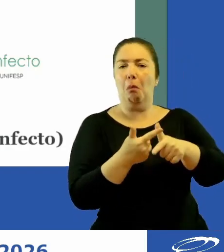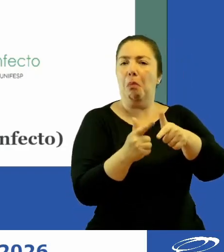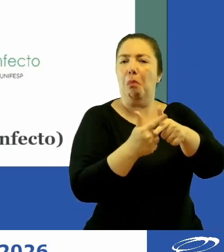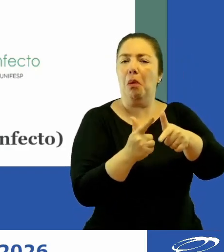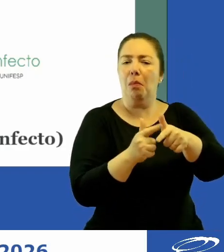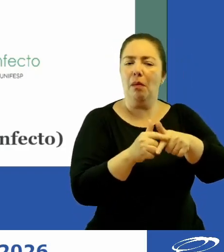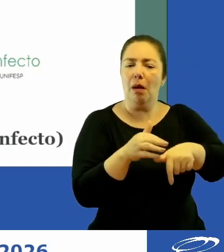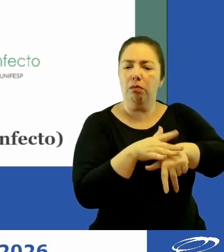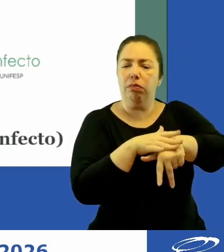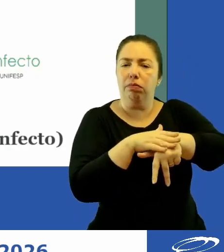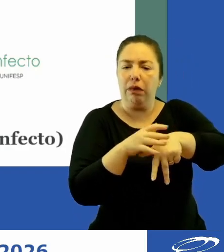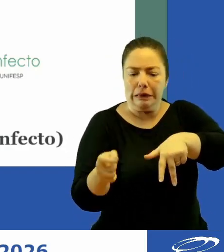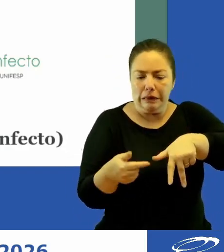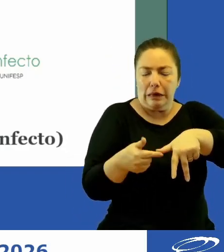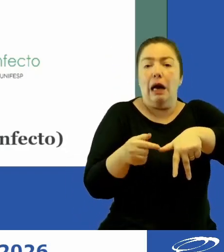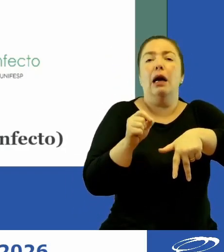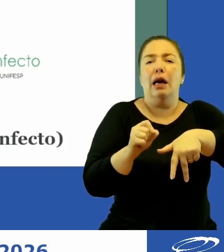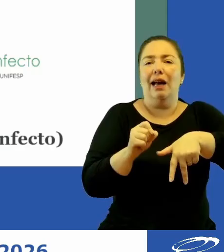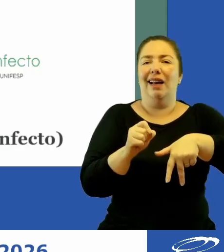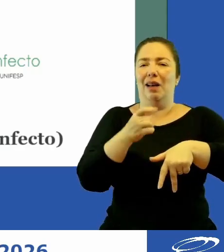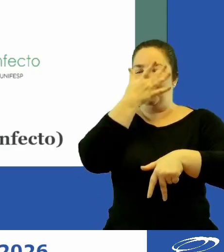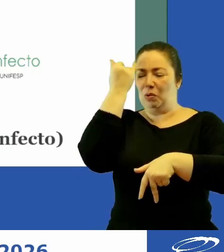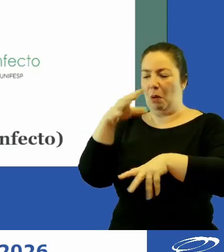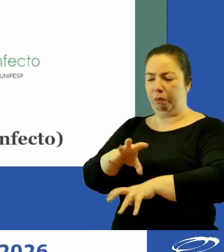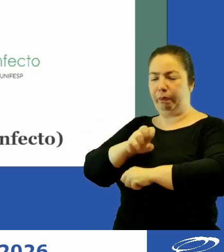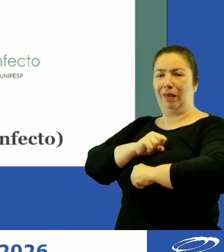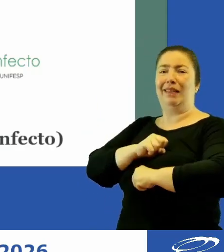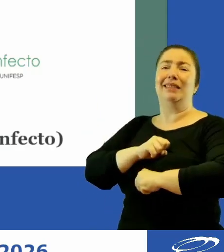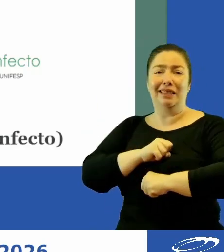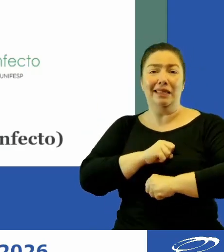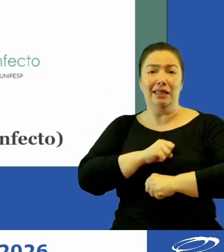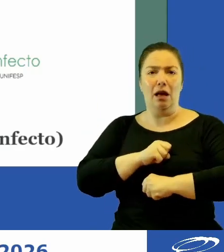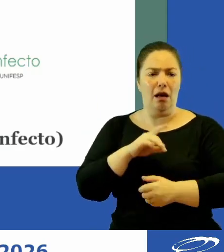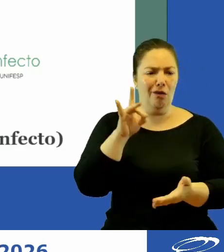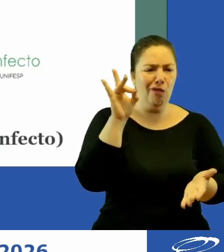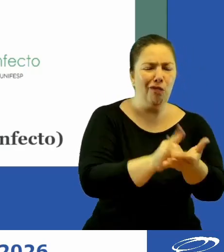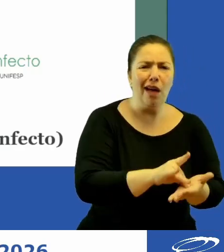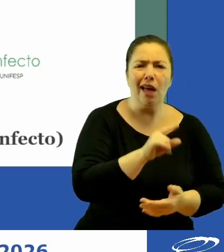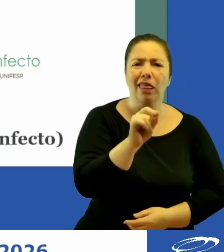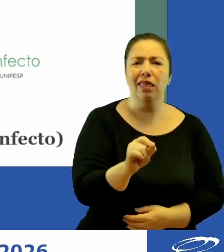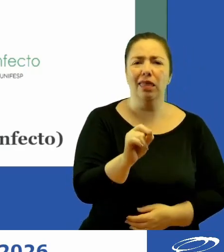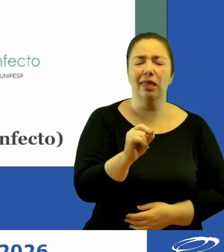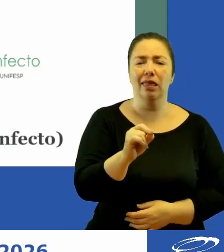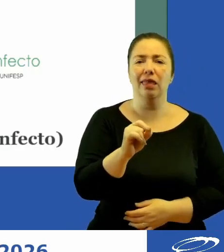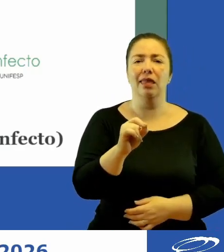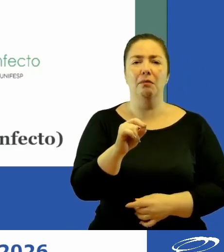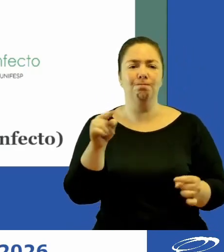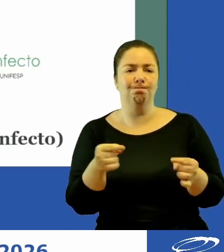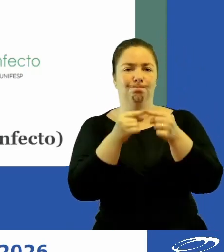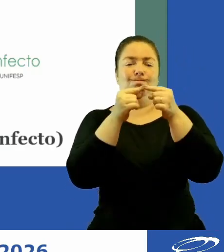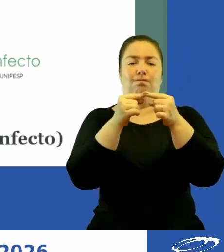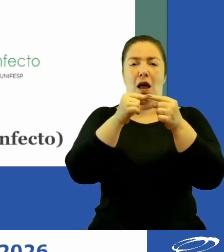ó, o chão que nós pisamos é completamente associado à compreensão